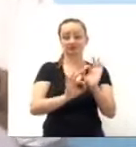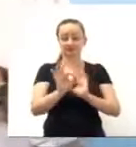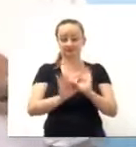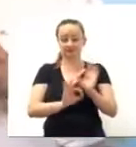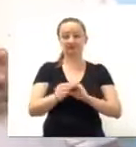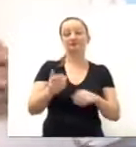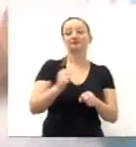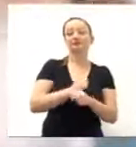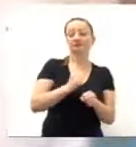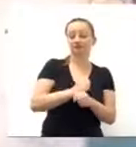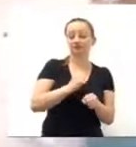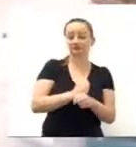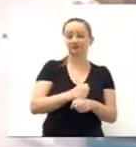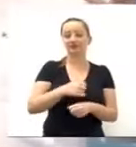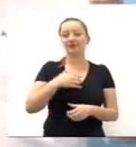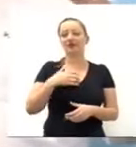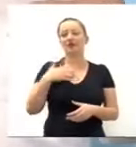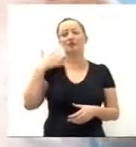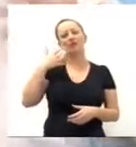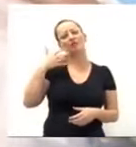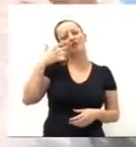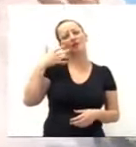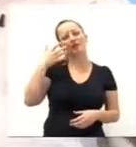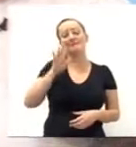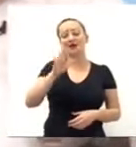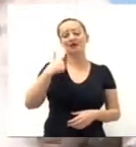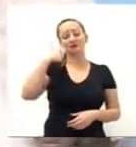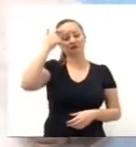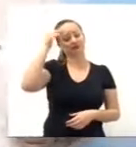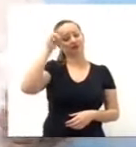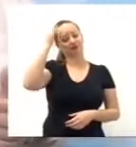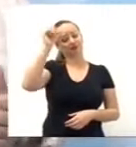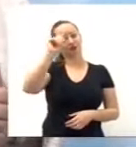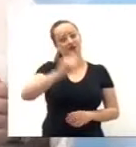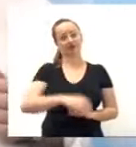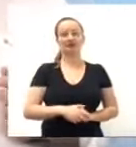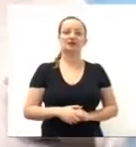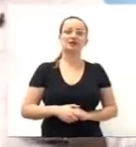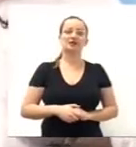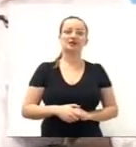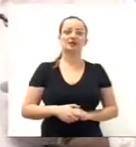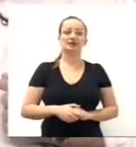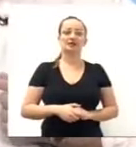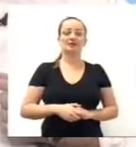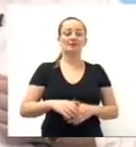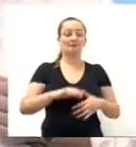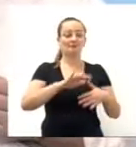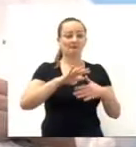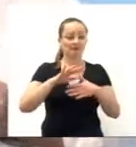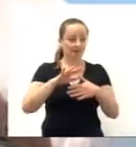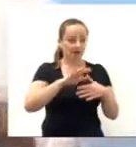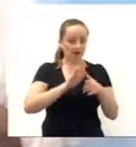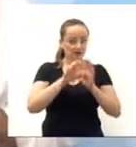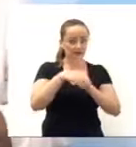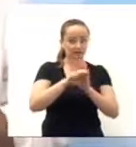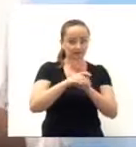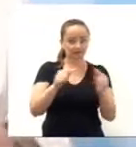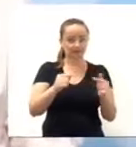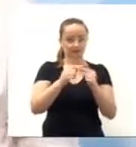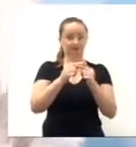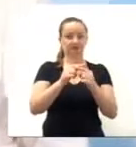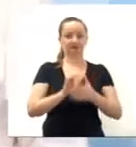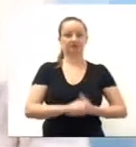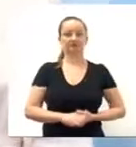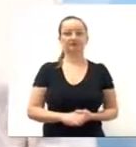a construir. Falam tanto, mas eu acho importante, que é o mapa conceitual. Então, como vocês